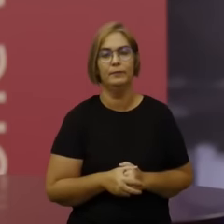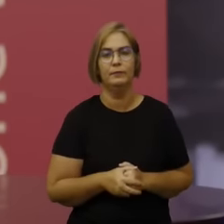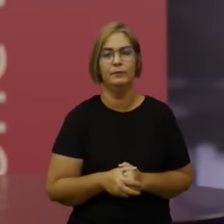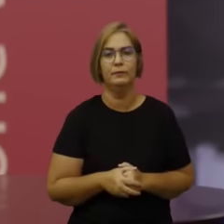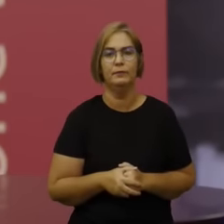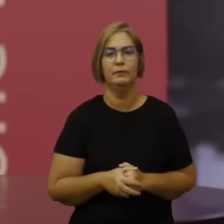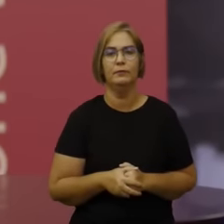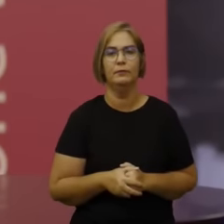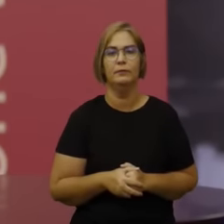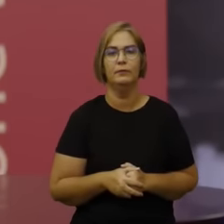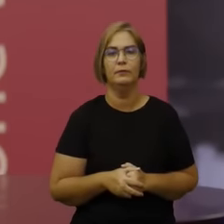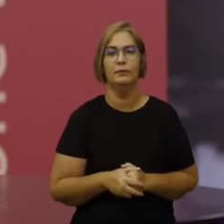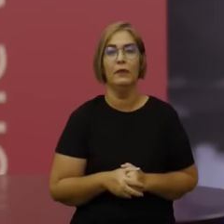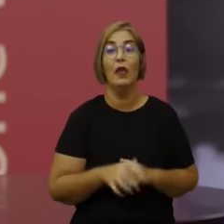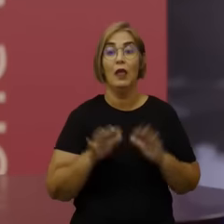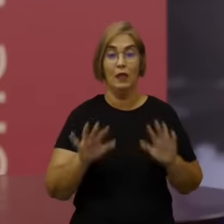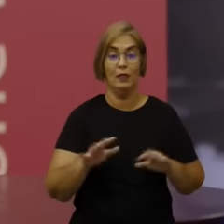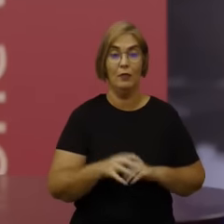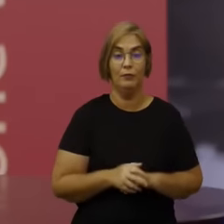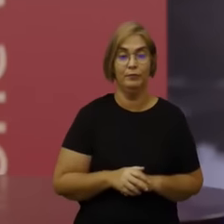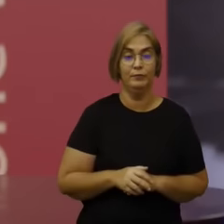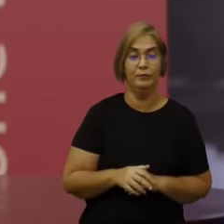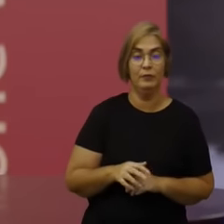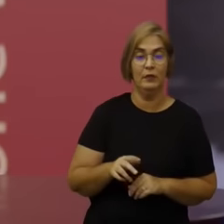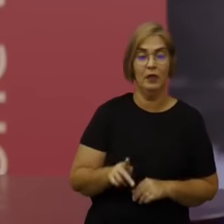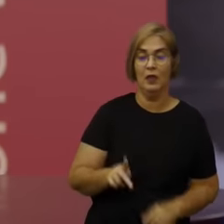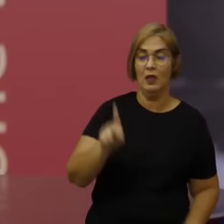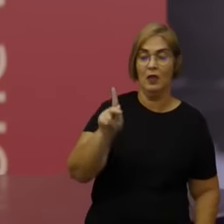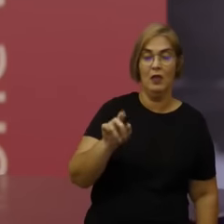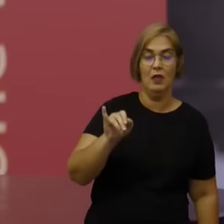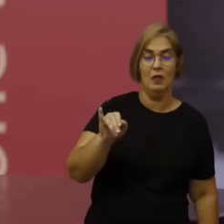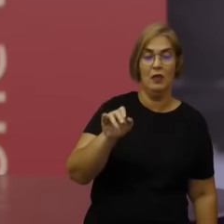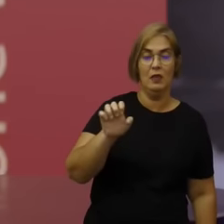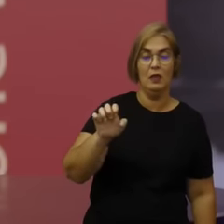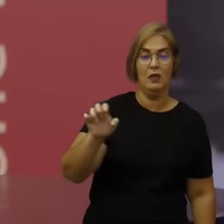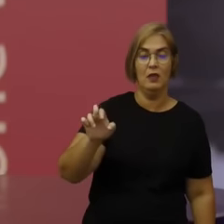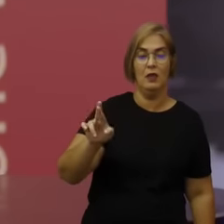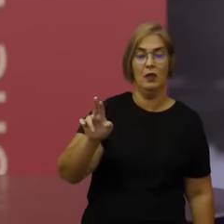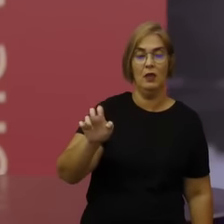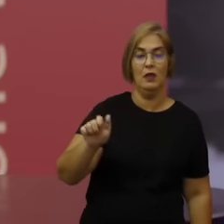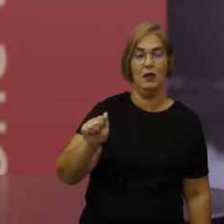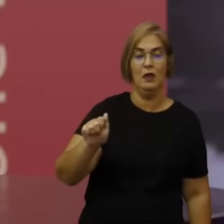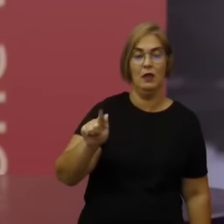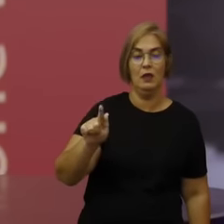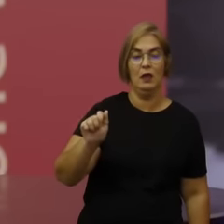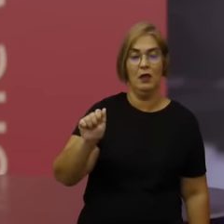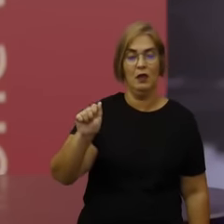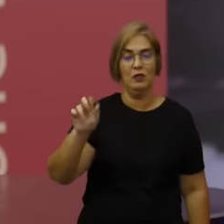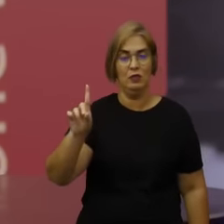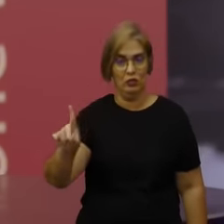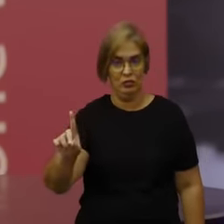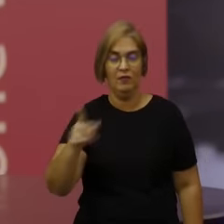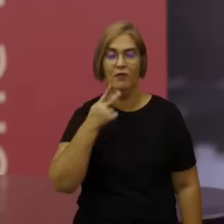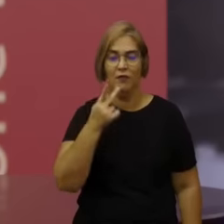Muito bem. Então, Kirkegard vai dizer: "Bem, mas então é necessário, né? É necessário